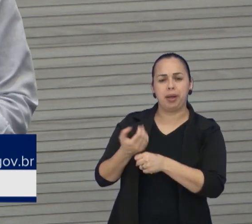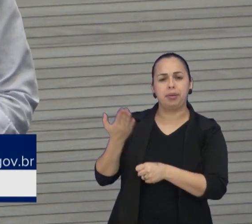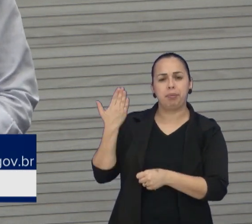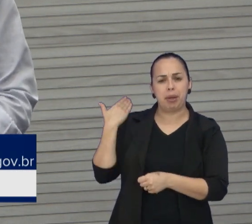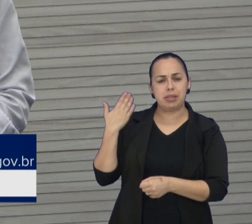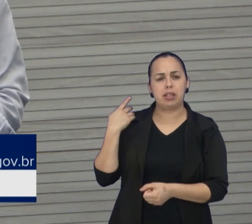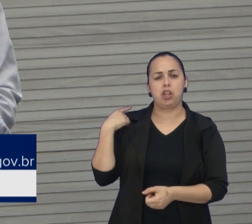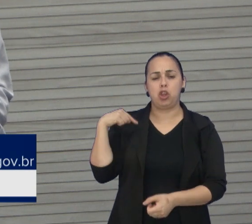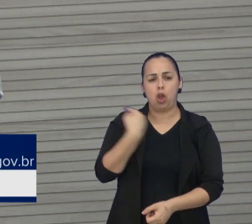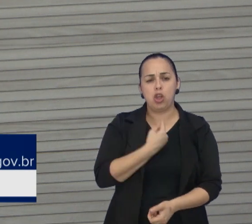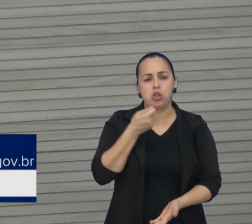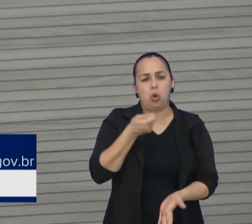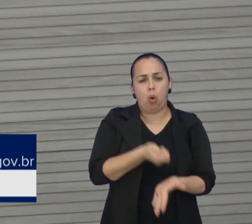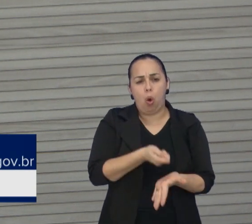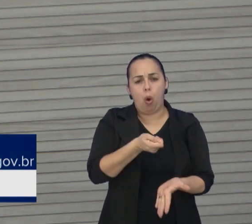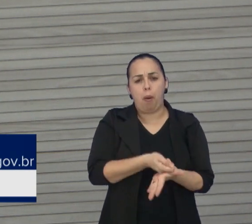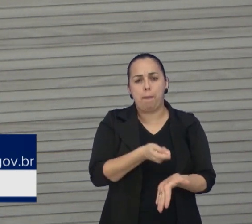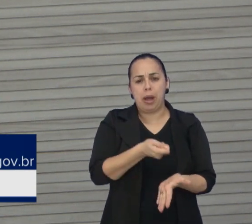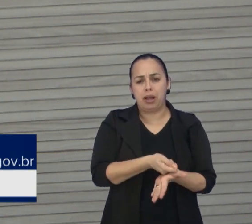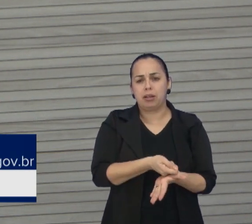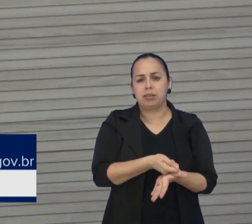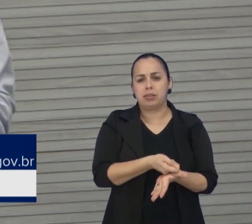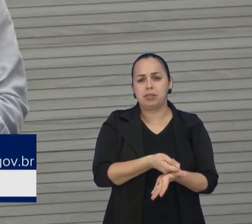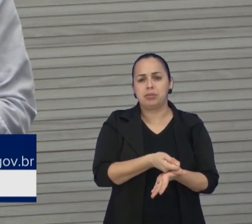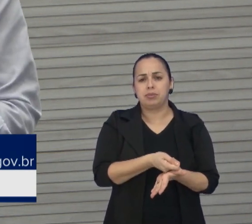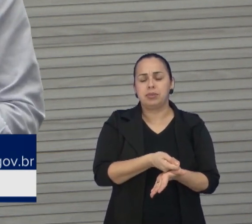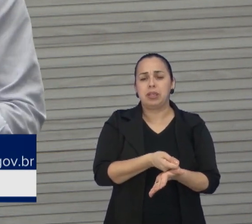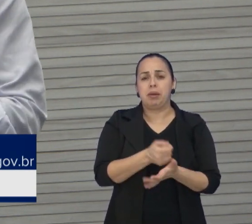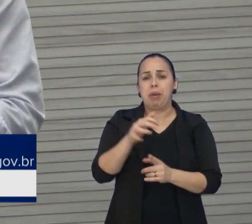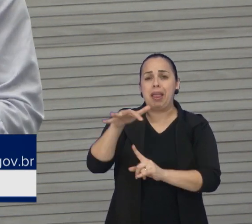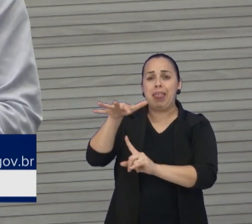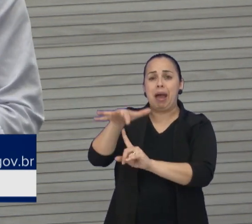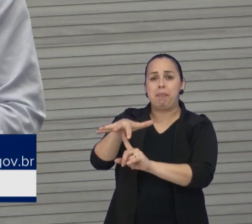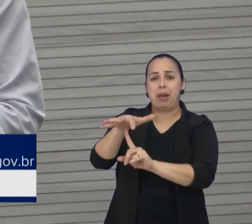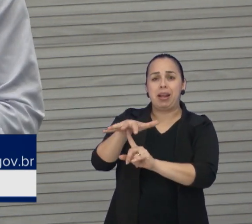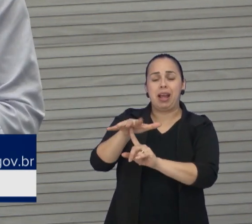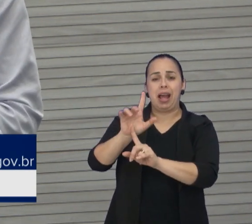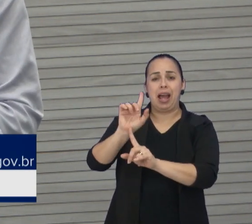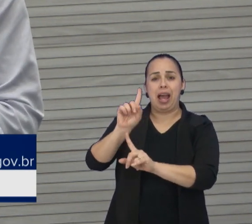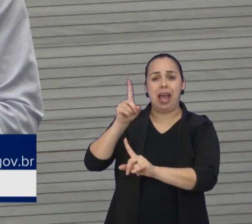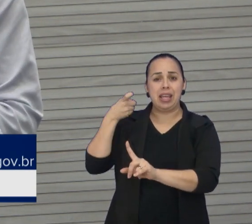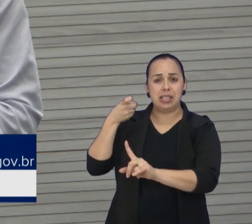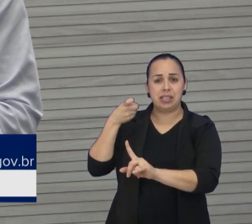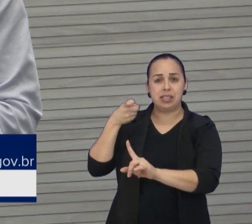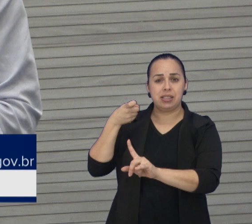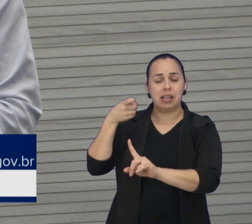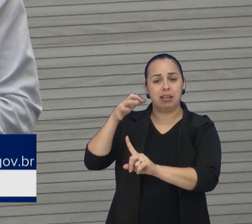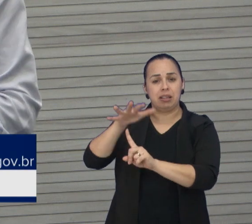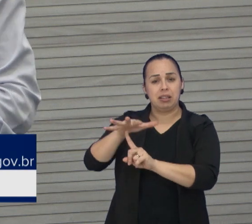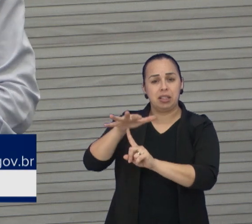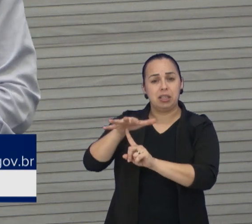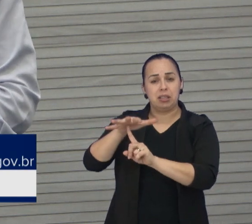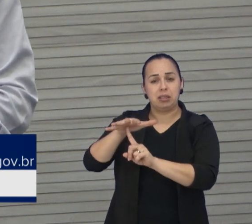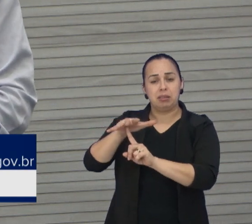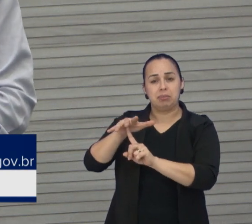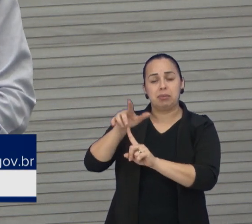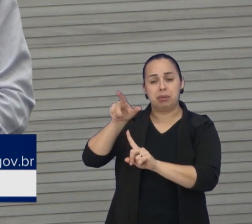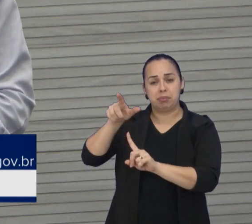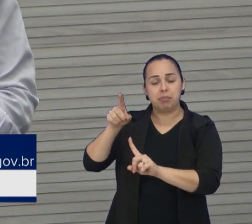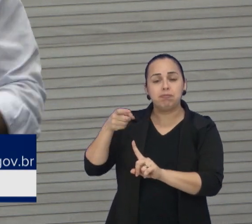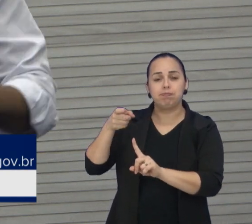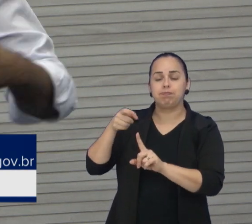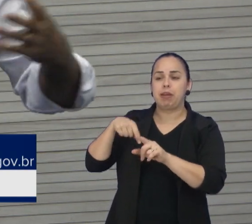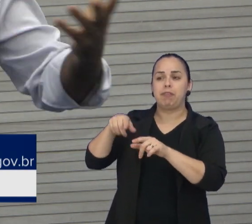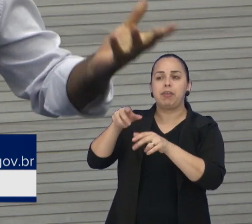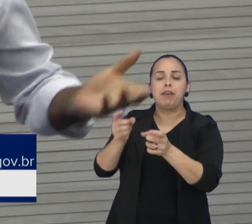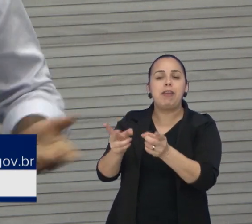vimos cobrando ali um melhoramento lá na praça da antiga Feira do Automóvel, né? Uma